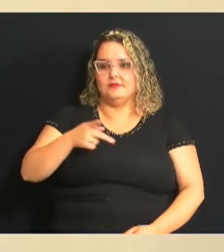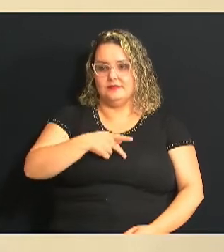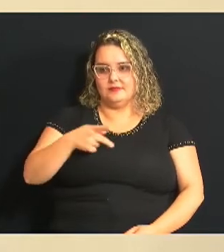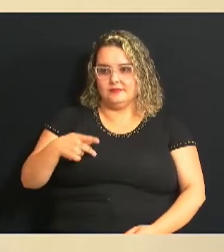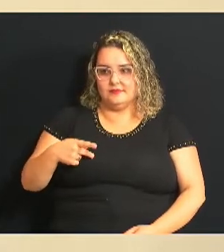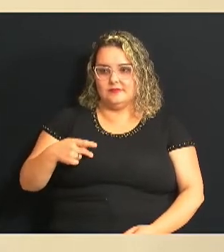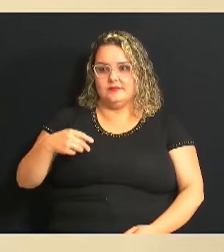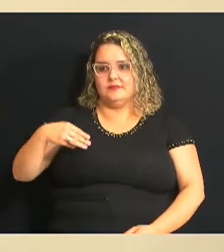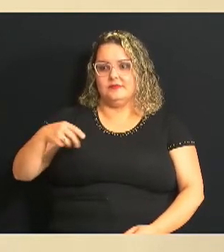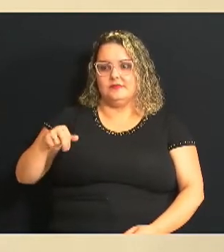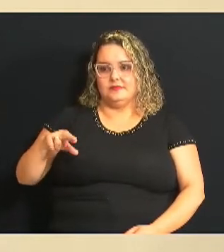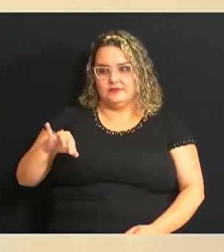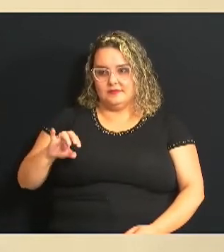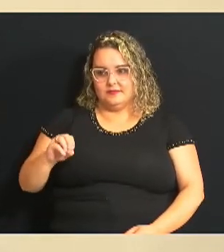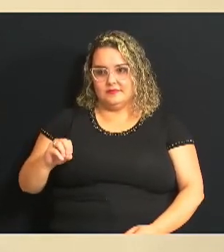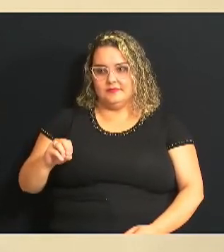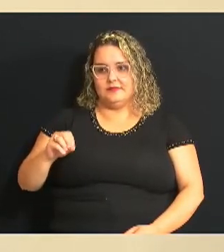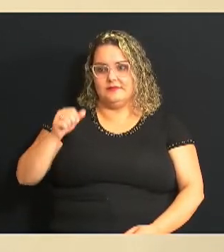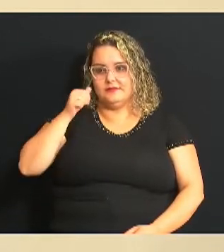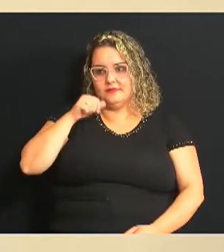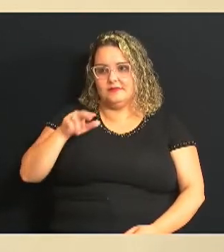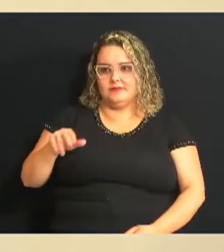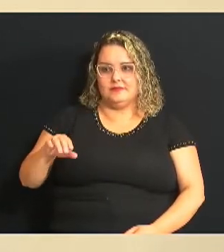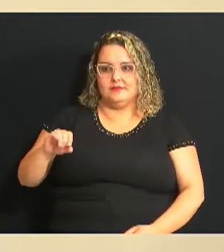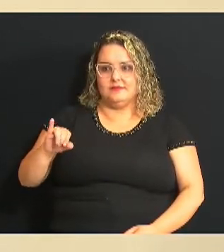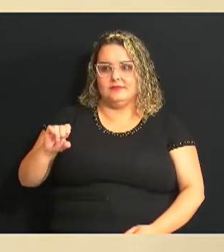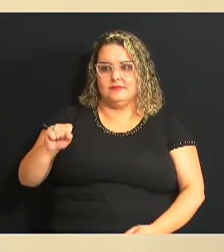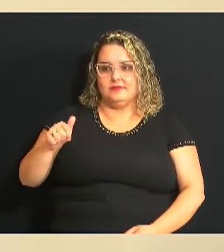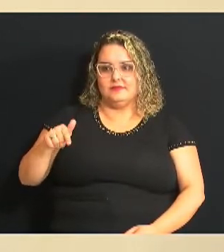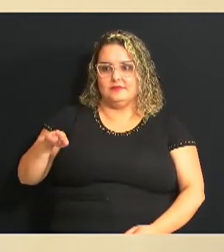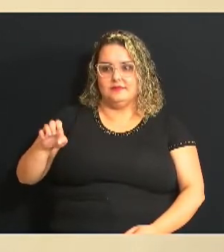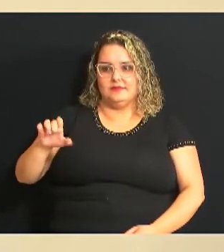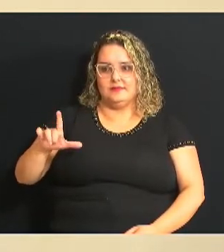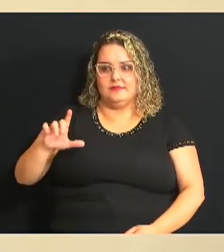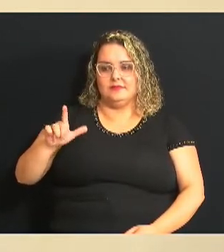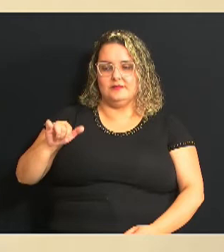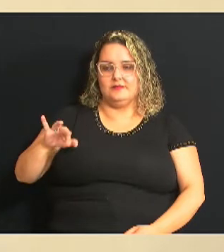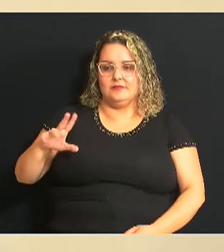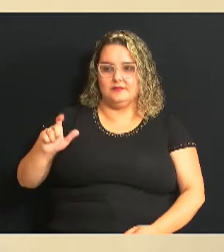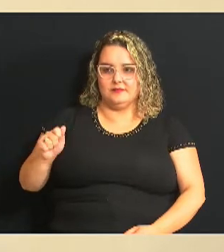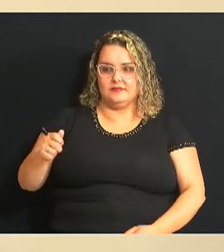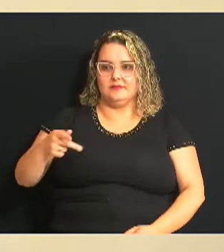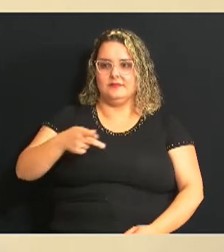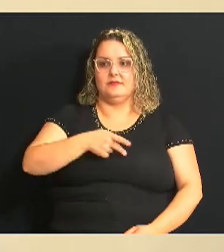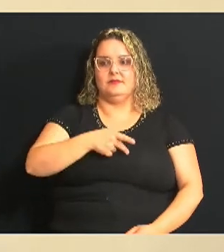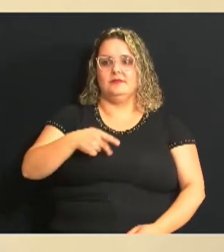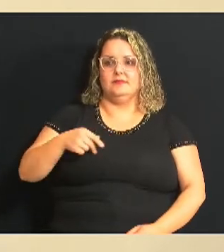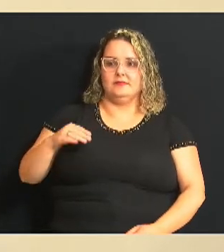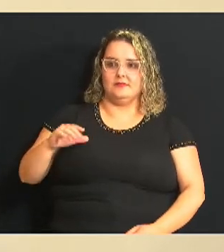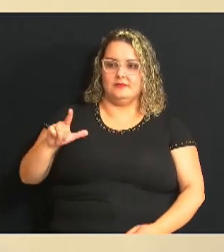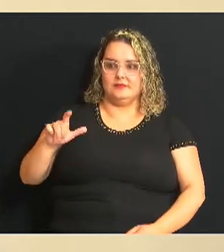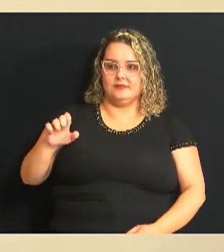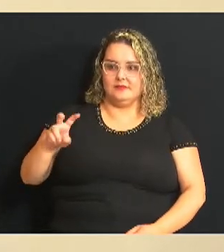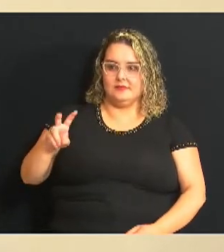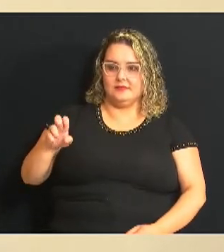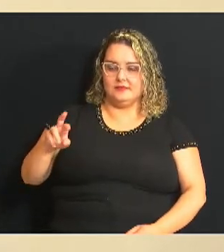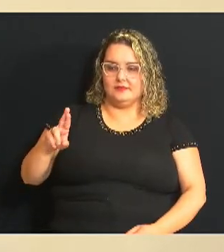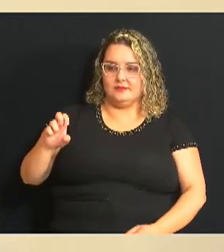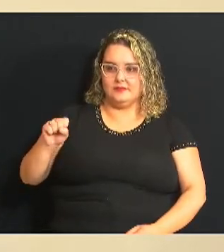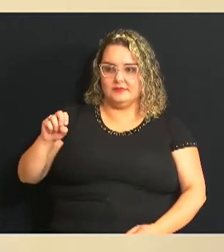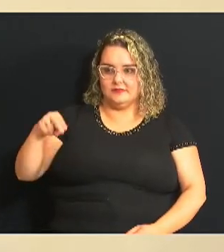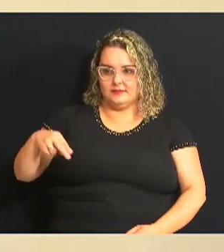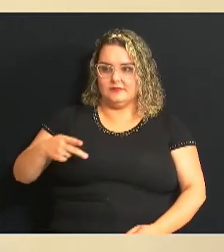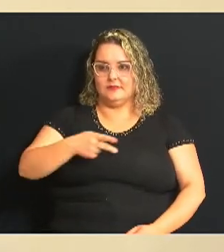Mário, mãe Isabel, Leila, pastor Cleverson, ali o pastor